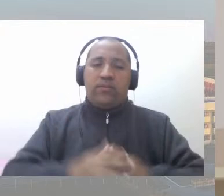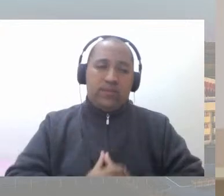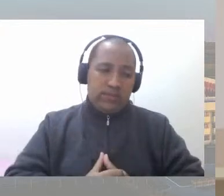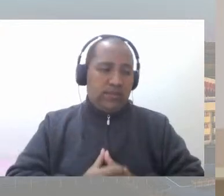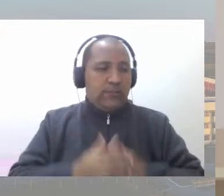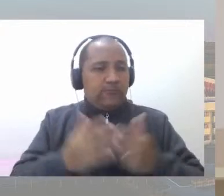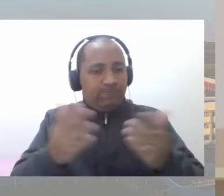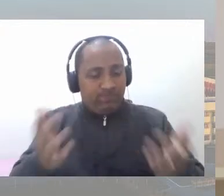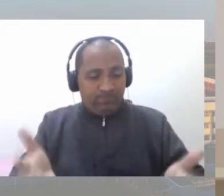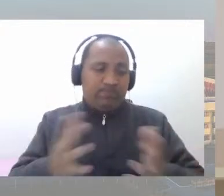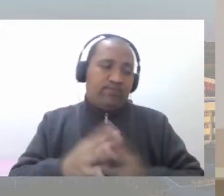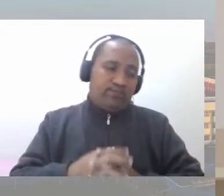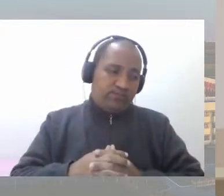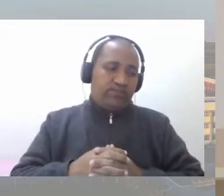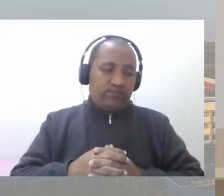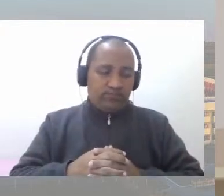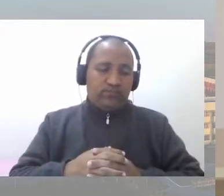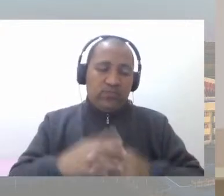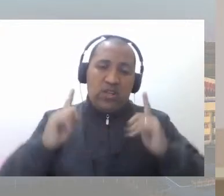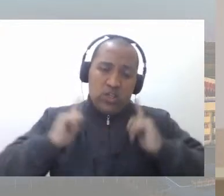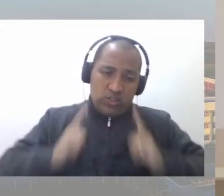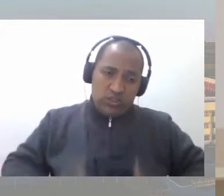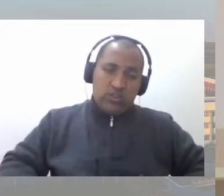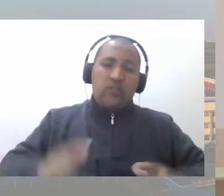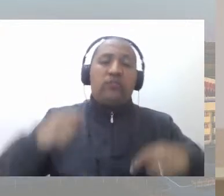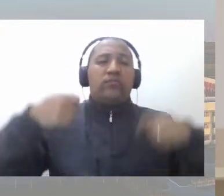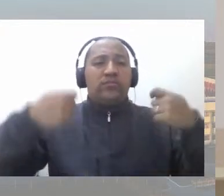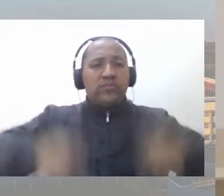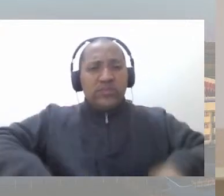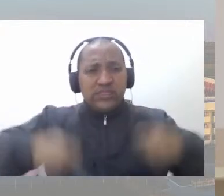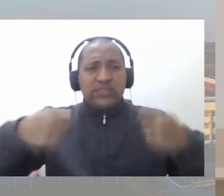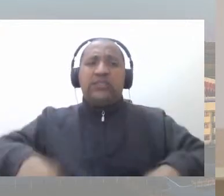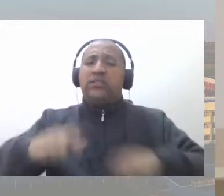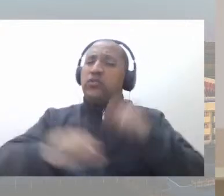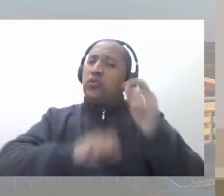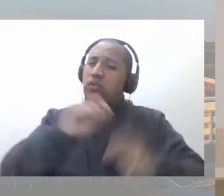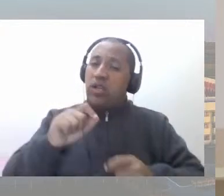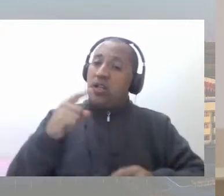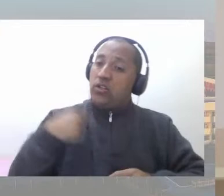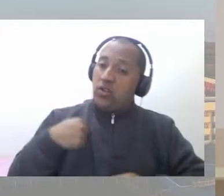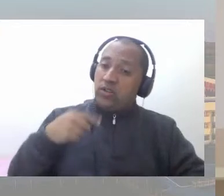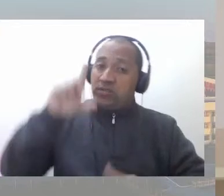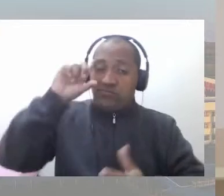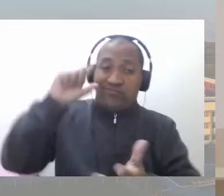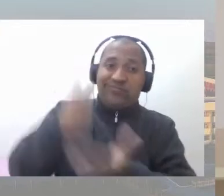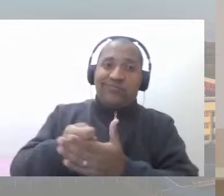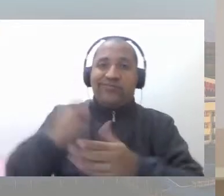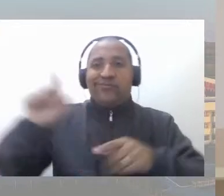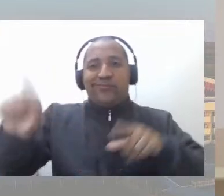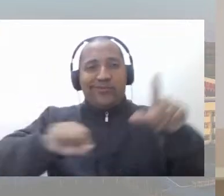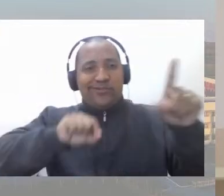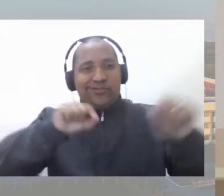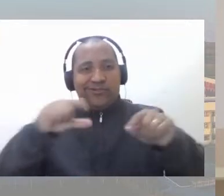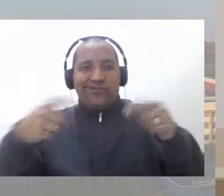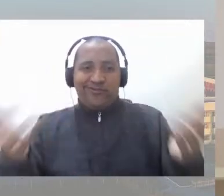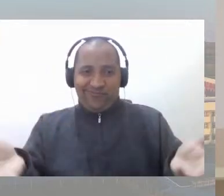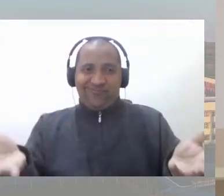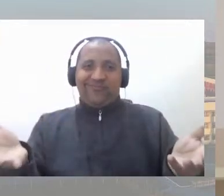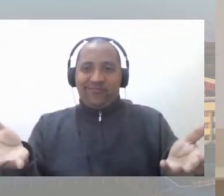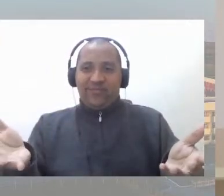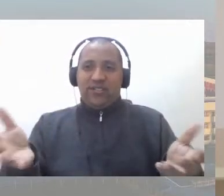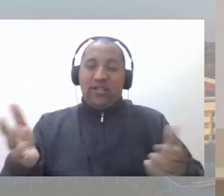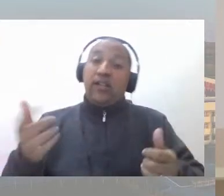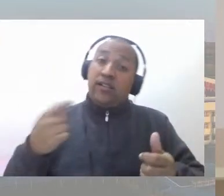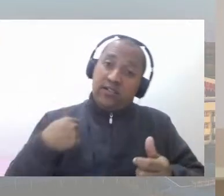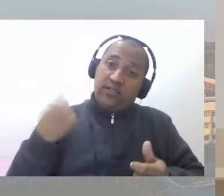nesse sentido, como gestão, principalmente, a gente tem que fazer algumas escolhas. Tá? E são escolhas